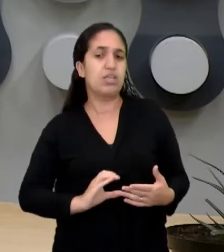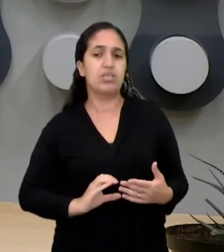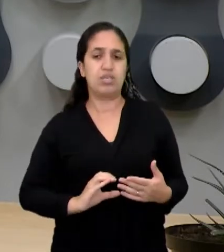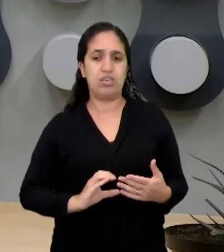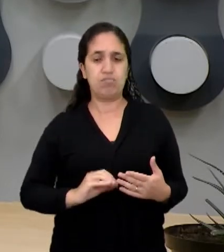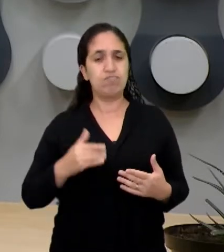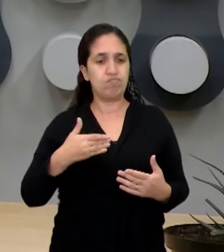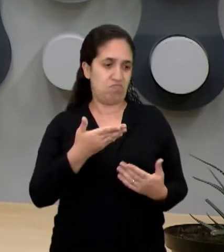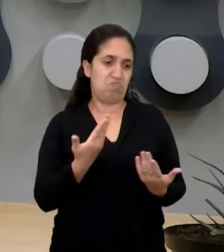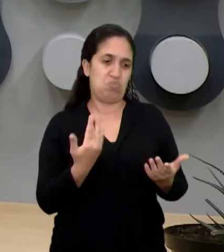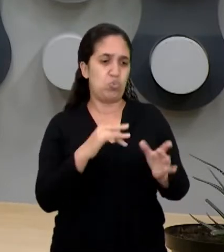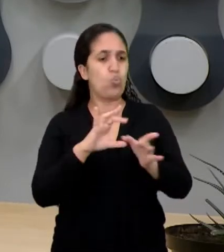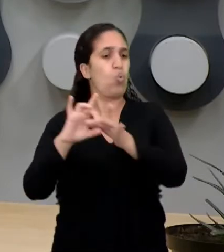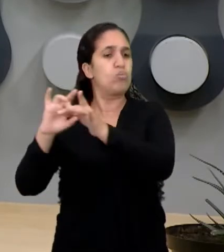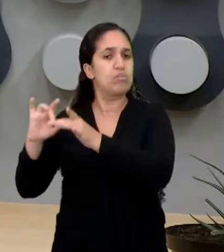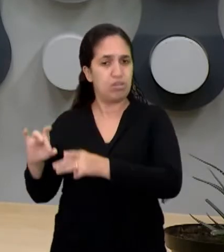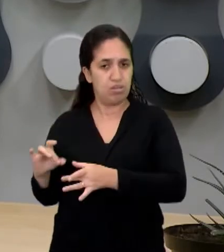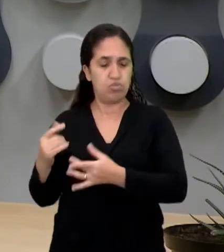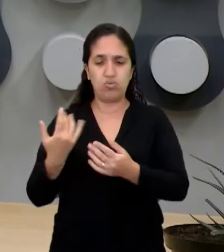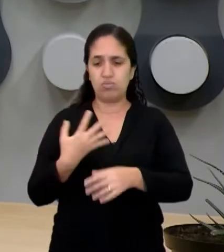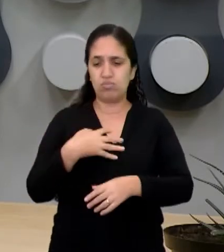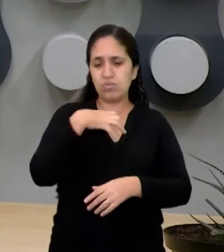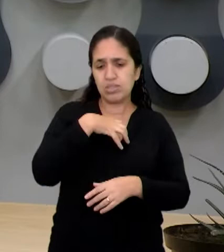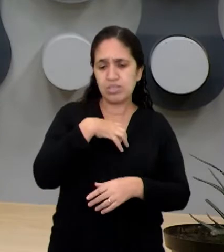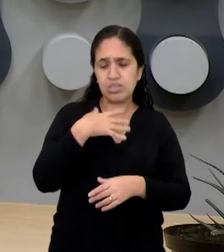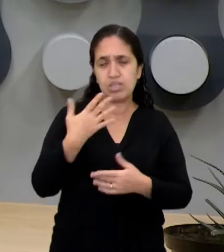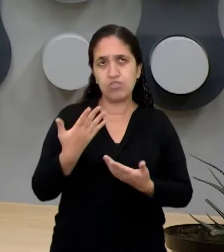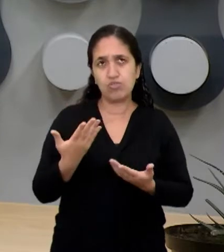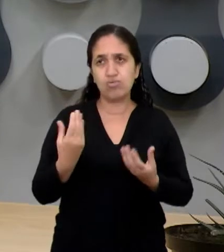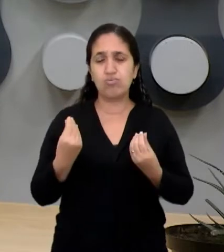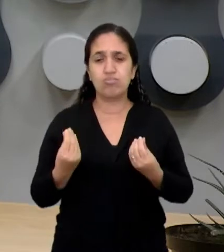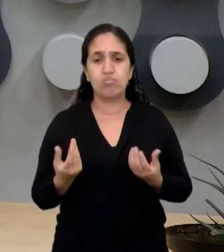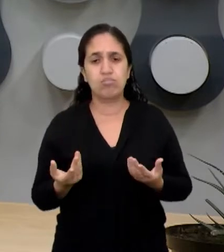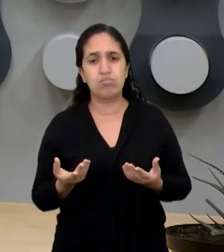do contexto, né? Se você se sente...